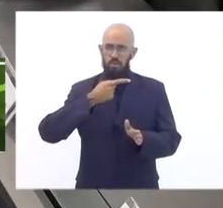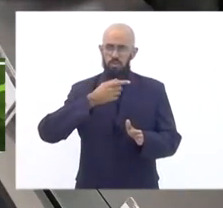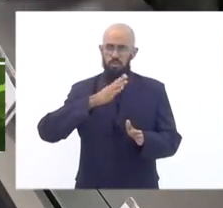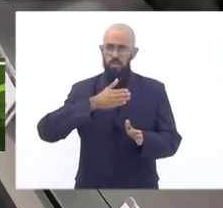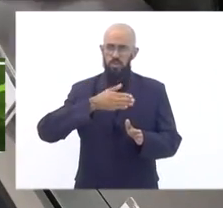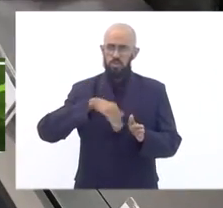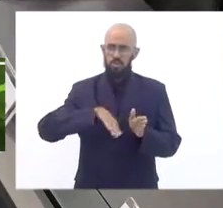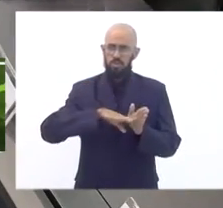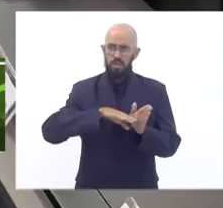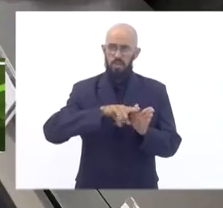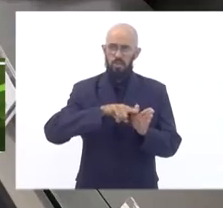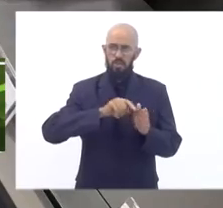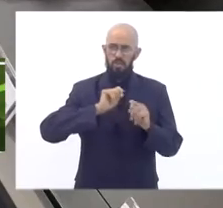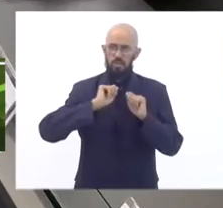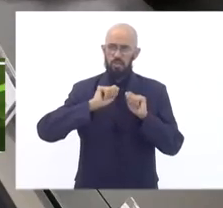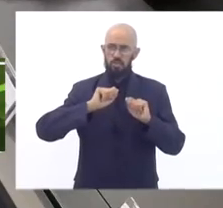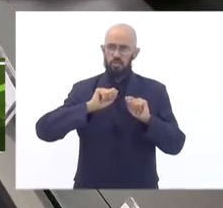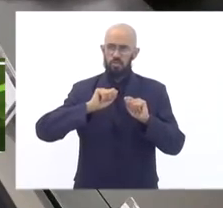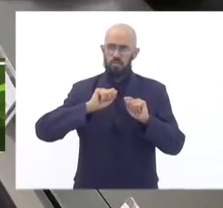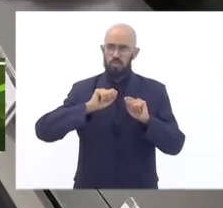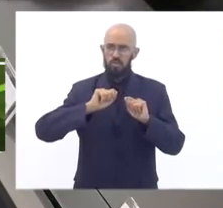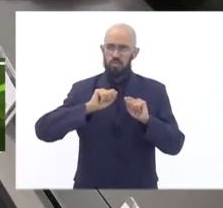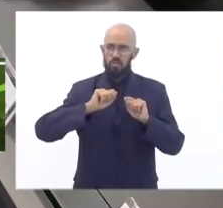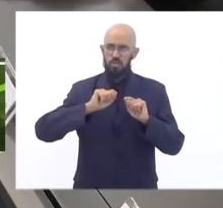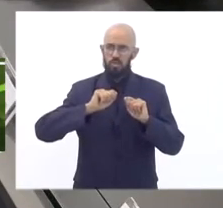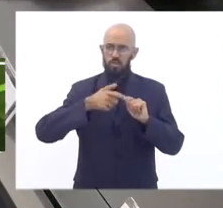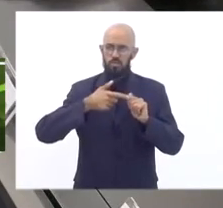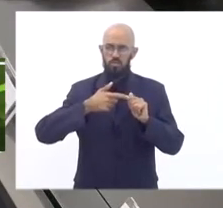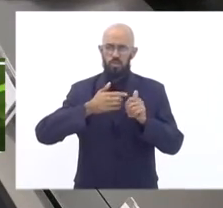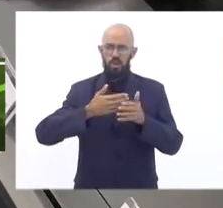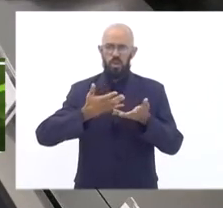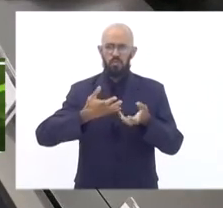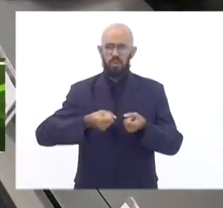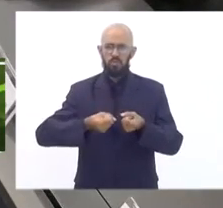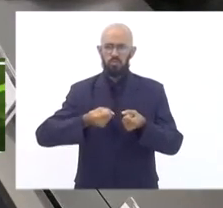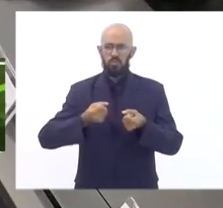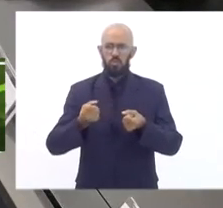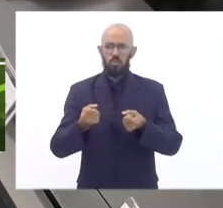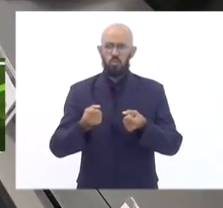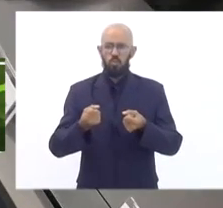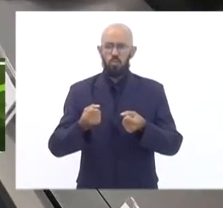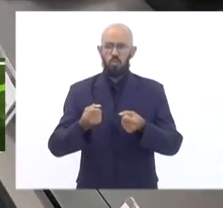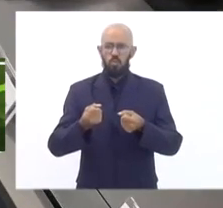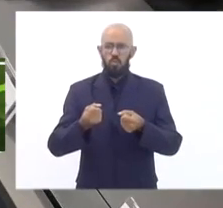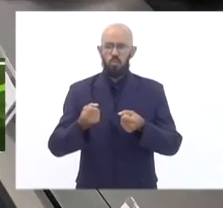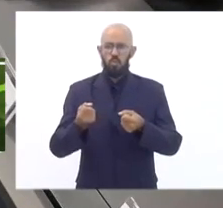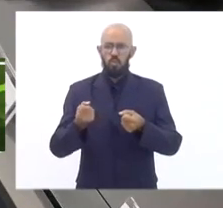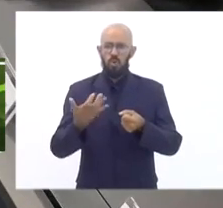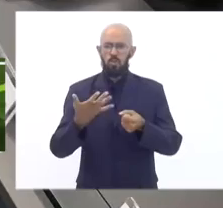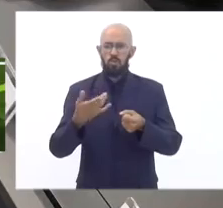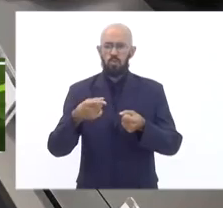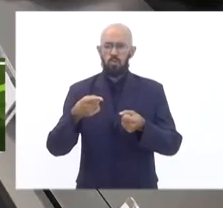na assessoria e aí foi colocada quando para tratar da questão dessa negociação?